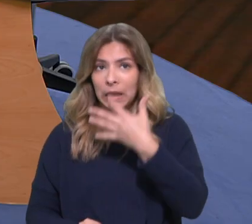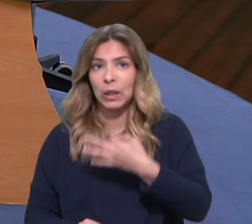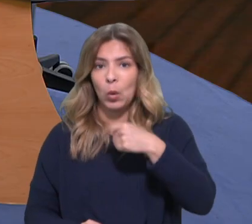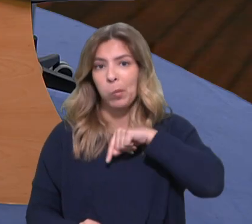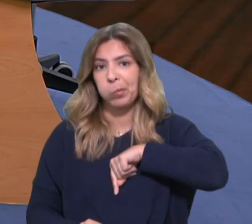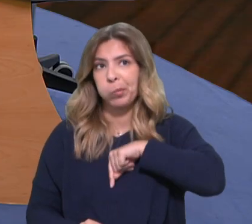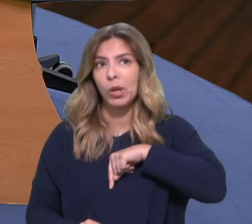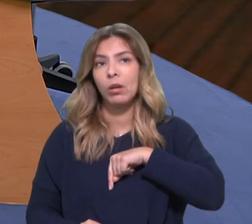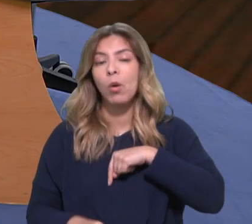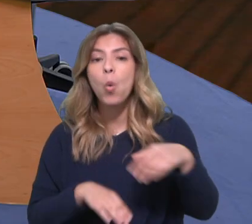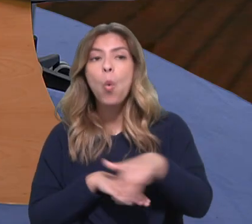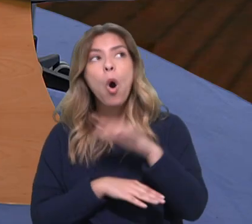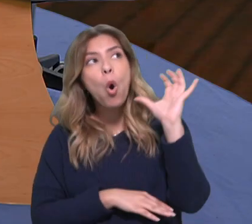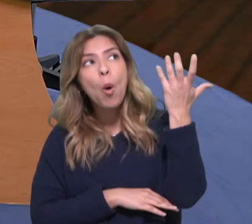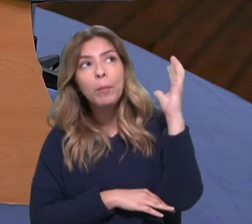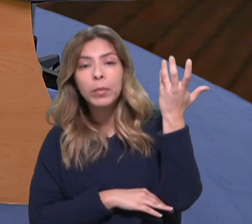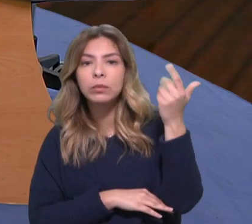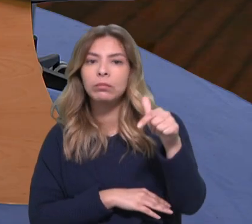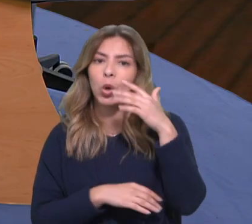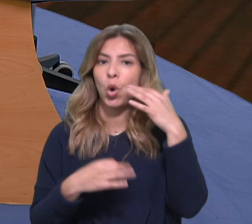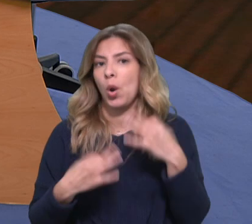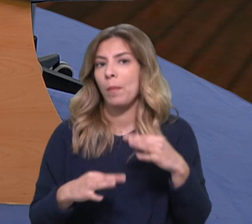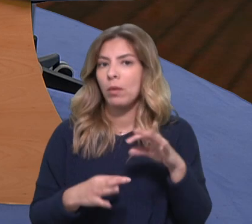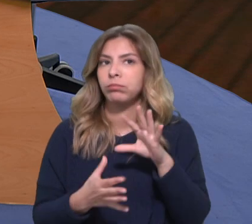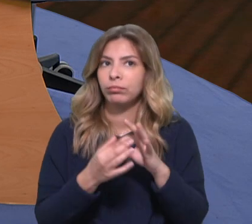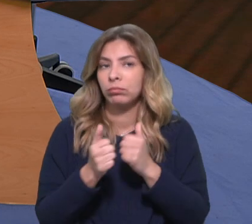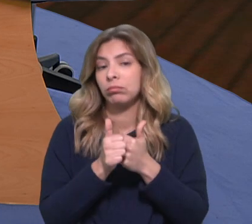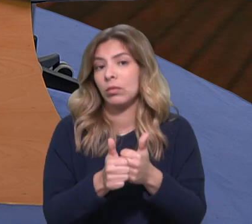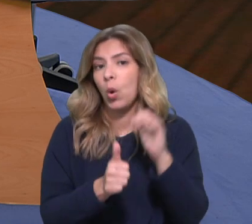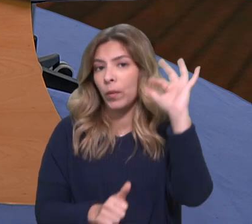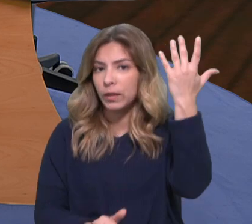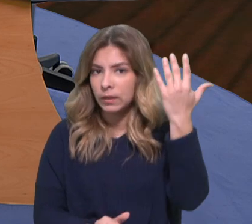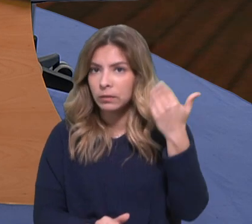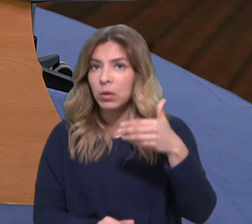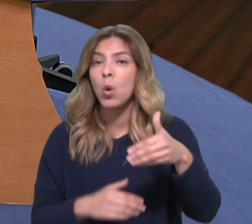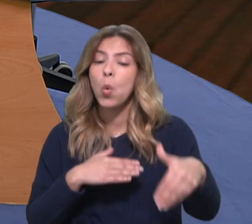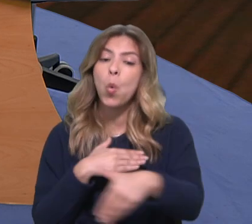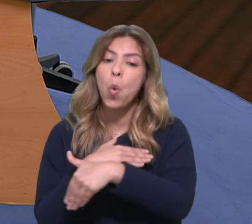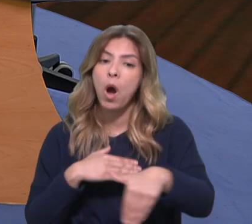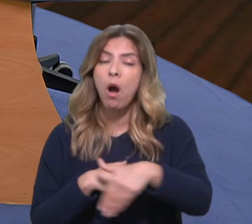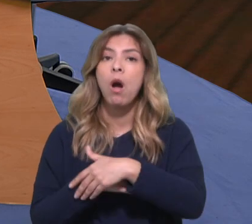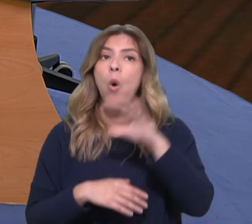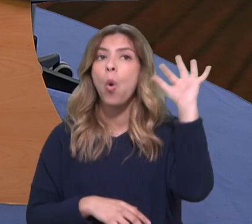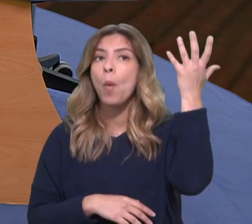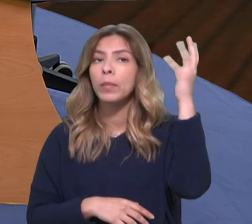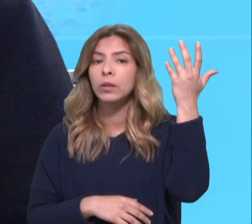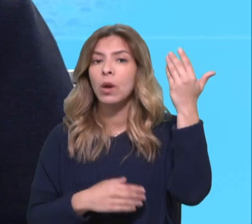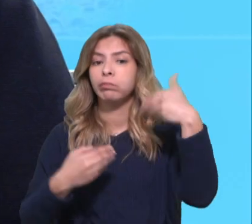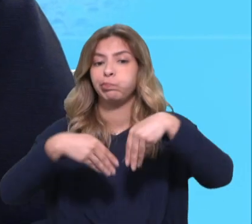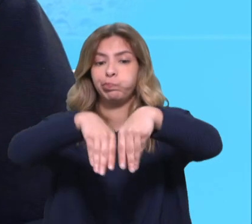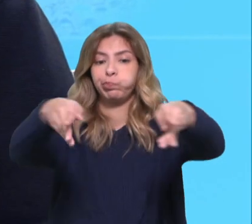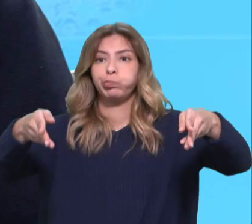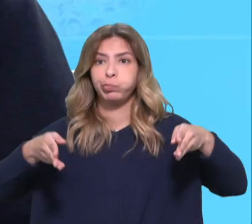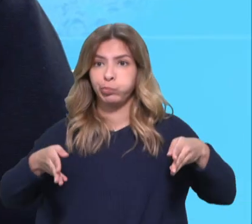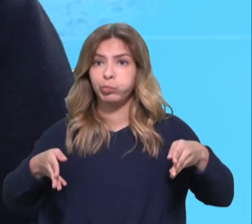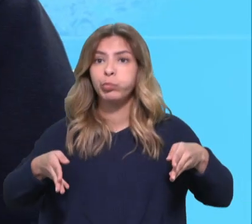Óbidos isso aconteça de forma natural, até diante da curiosidade pelo que está a acontecer. As ruas de Óbidos são limitadas, de facto, à muralha, portanto, há